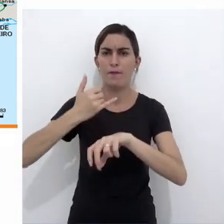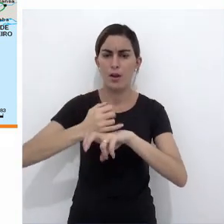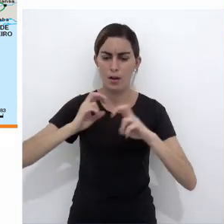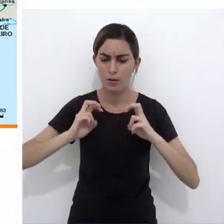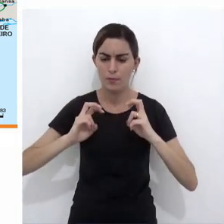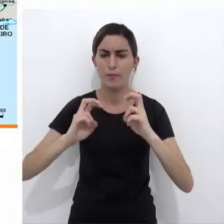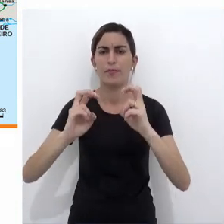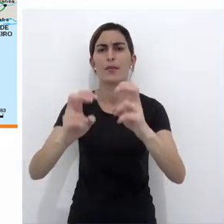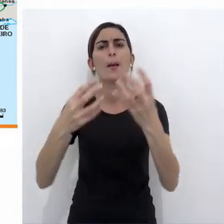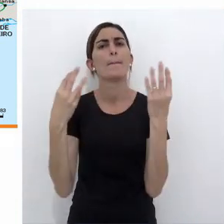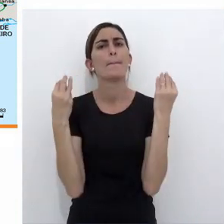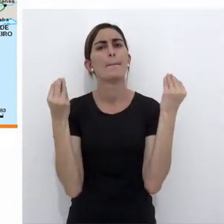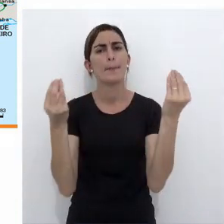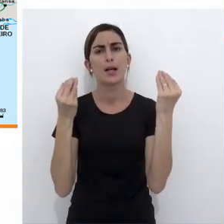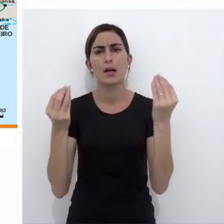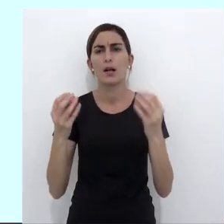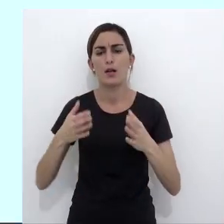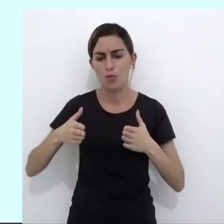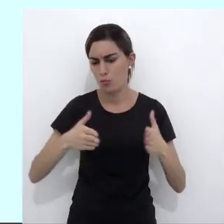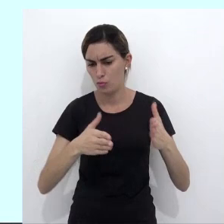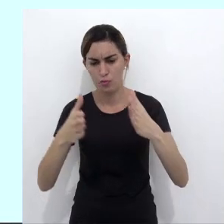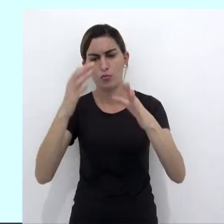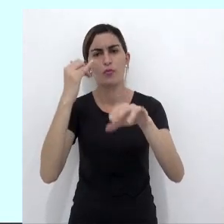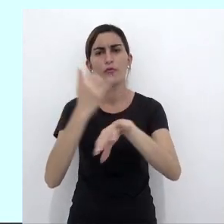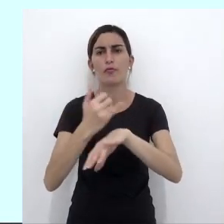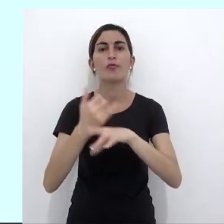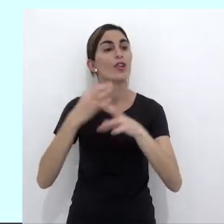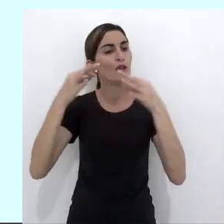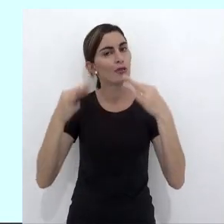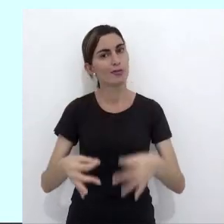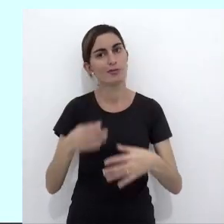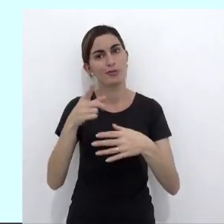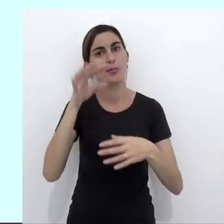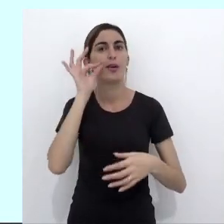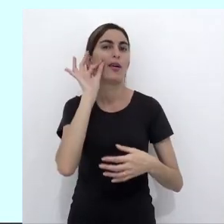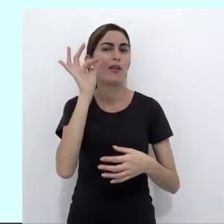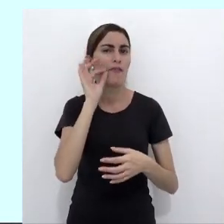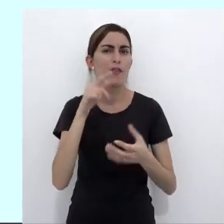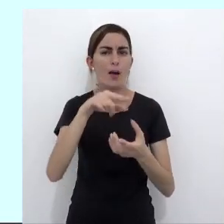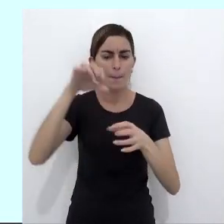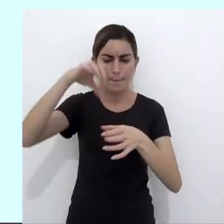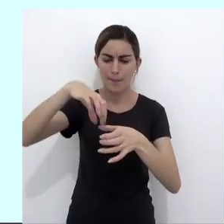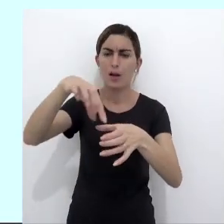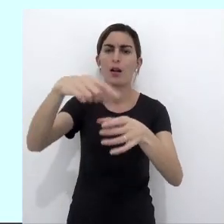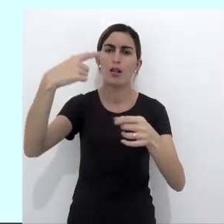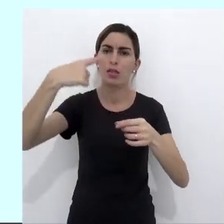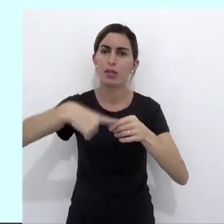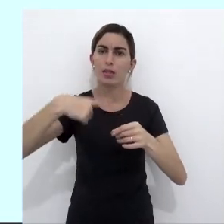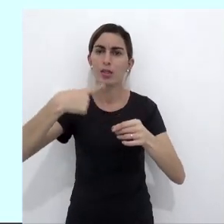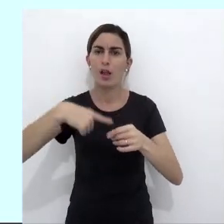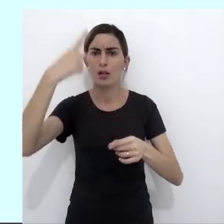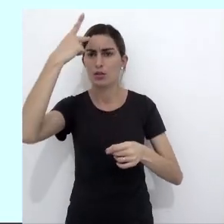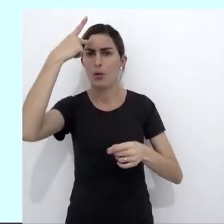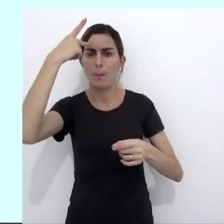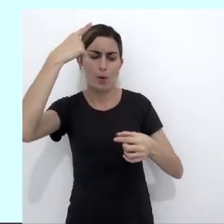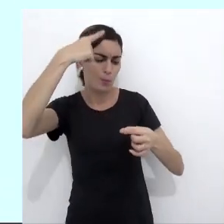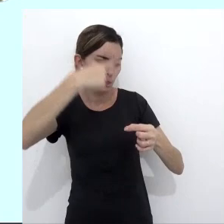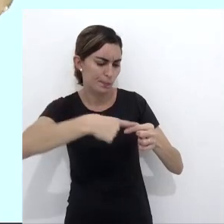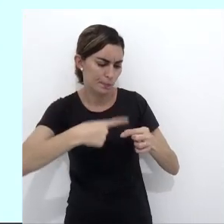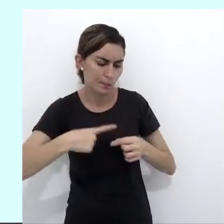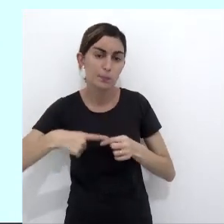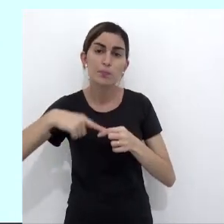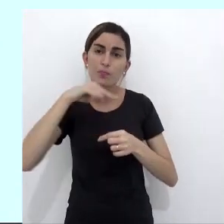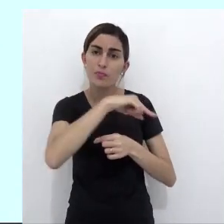para que serviam essas estradas de ferro? Justamente, o café ele era plantado no interior de São Paulo, ok? E